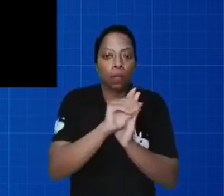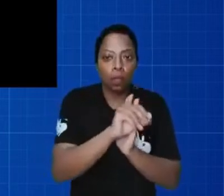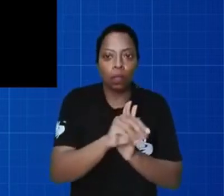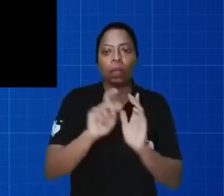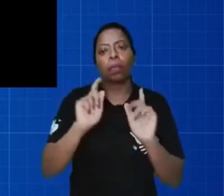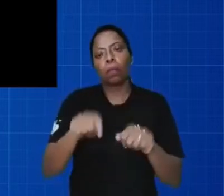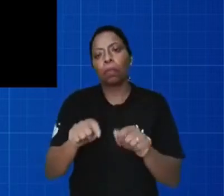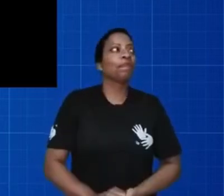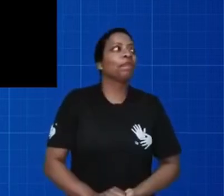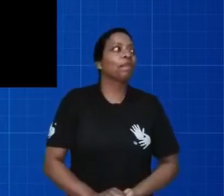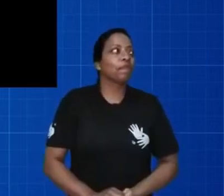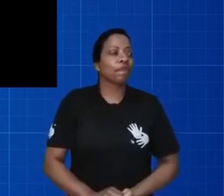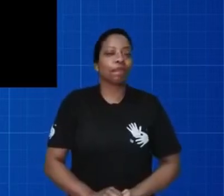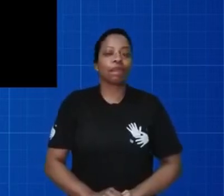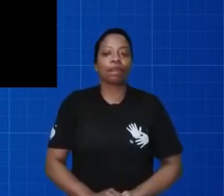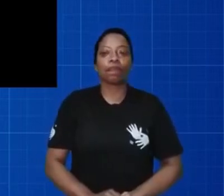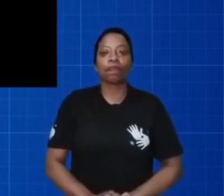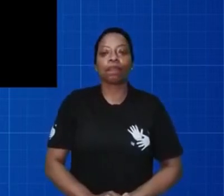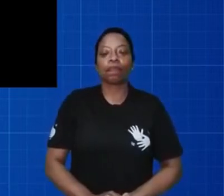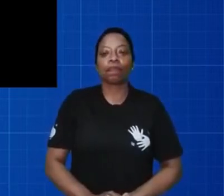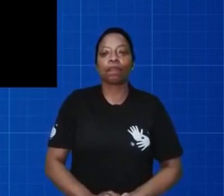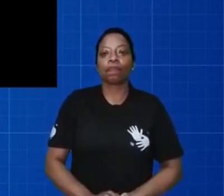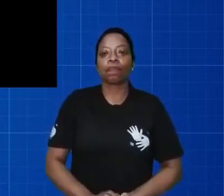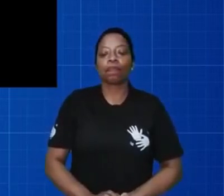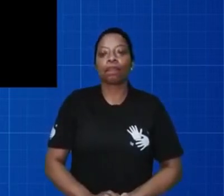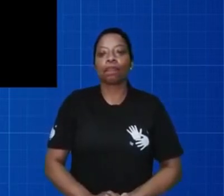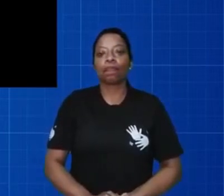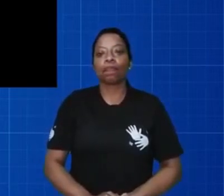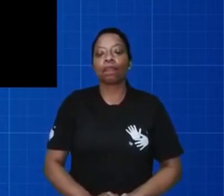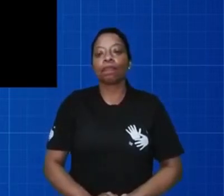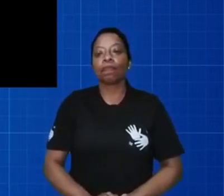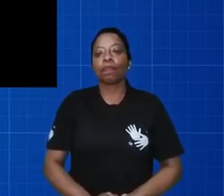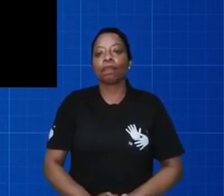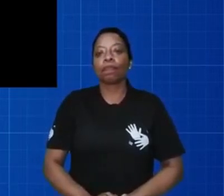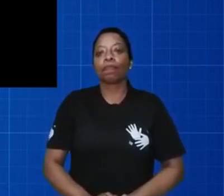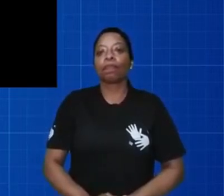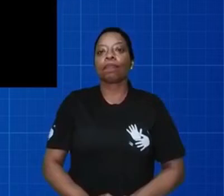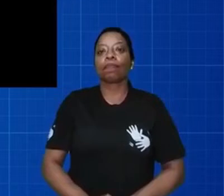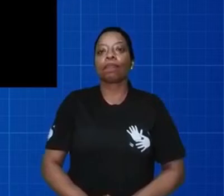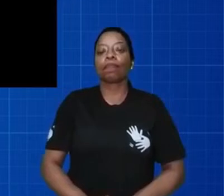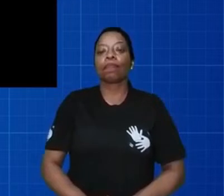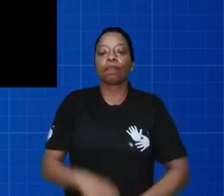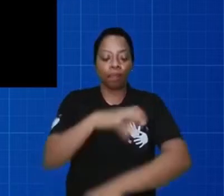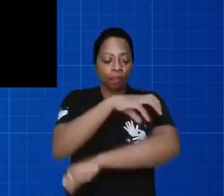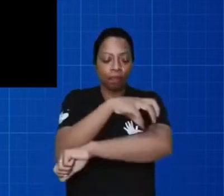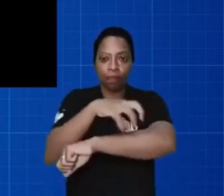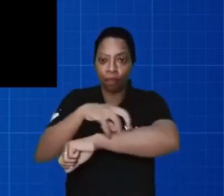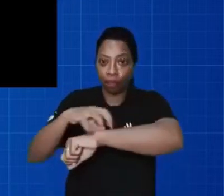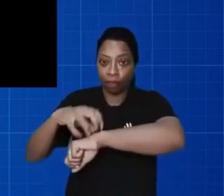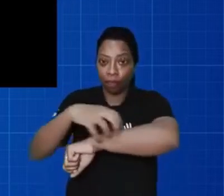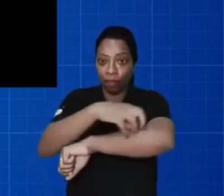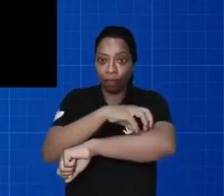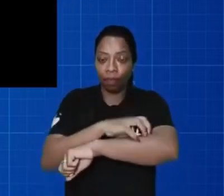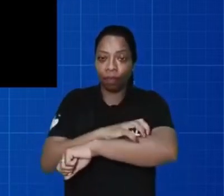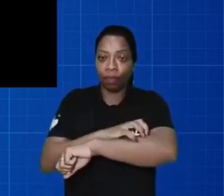também. Temos o sarampo, ele é causado por um vírus, é uma das doenças mais contagiosas